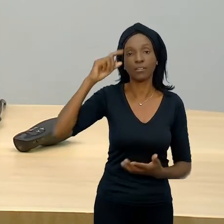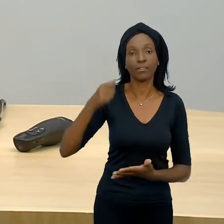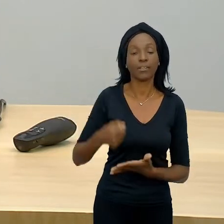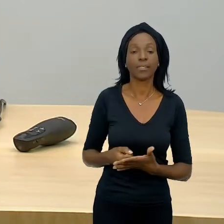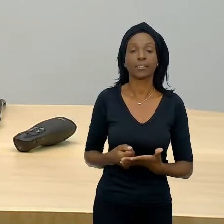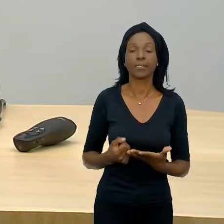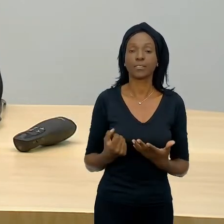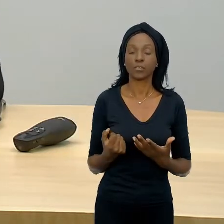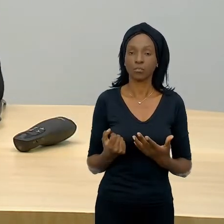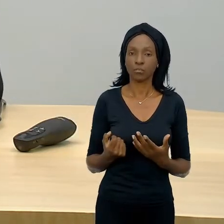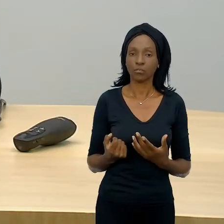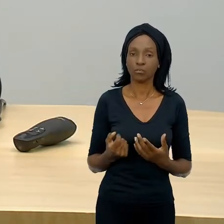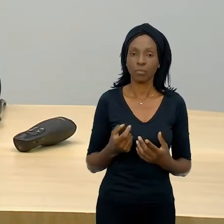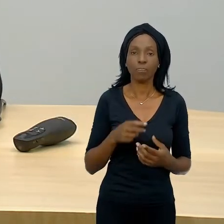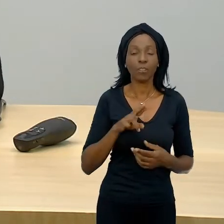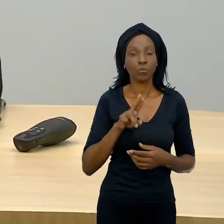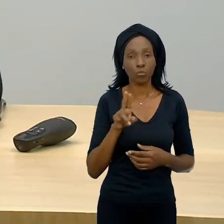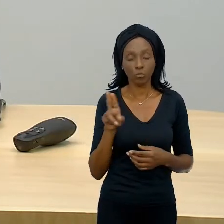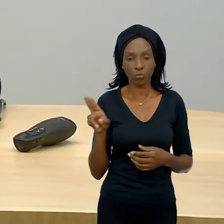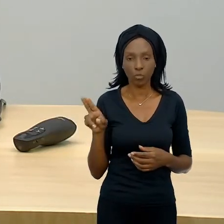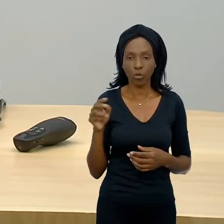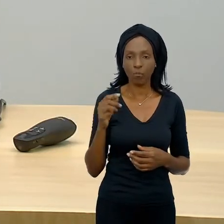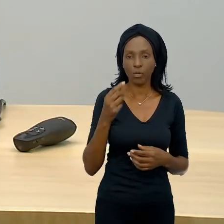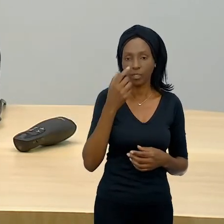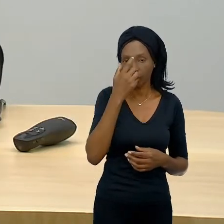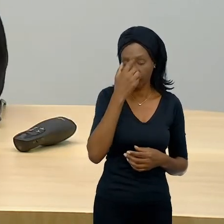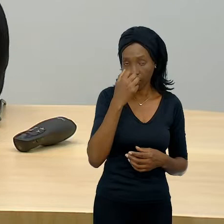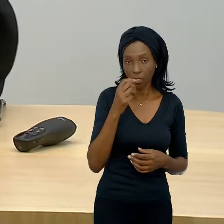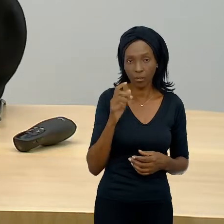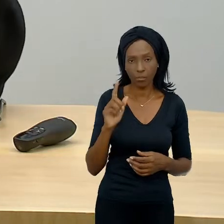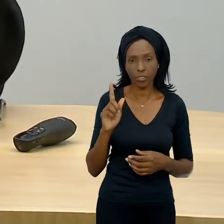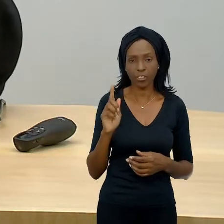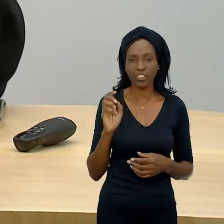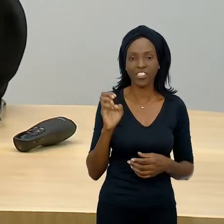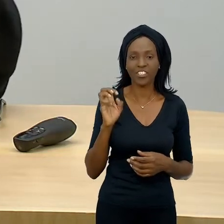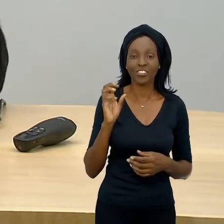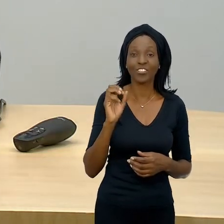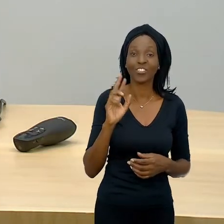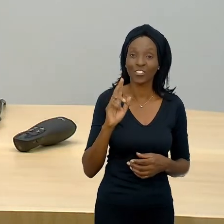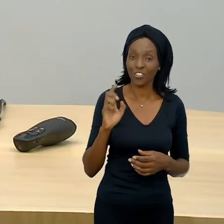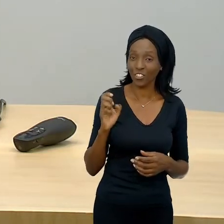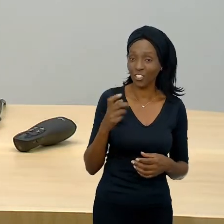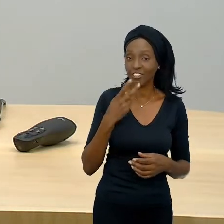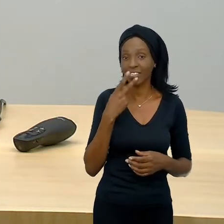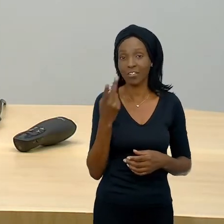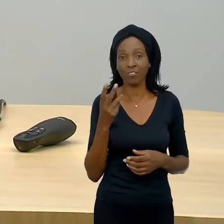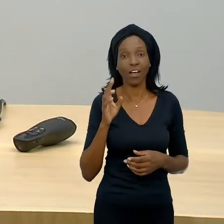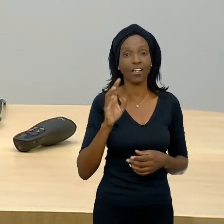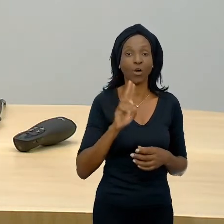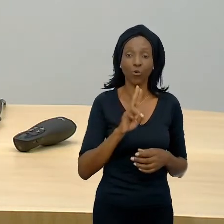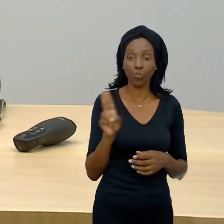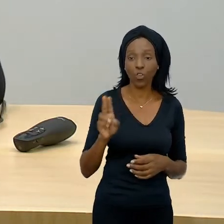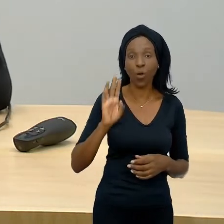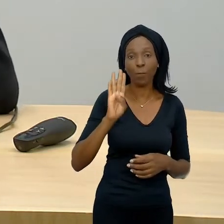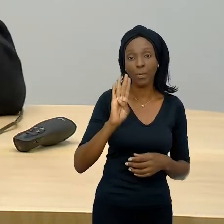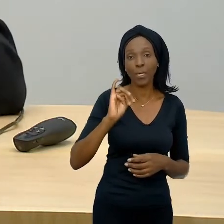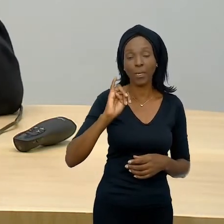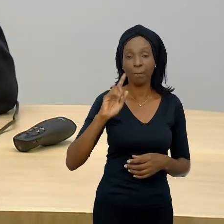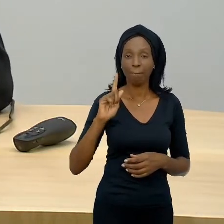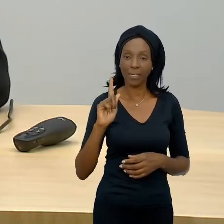estabelecido, e que é chamado por Orwell de Big Brother. Né? Então, esse